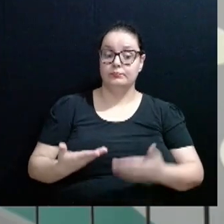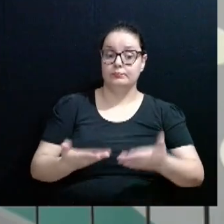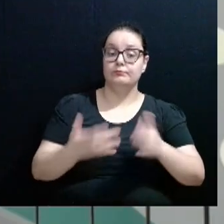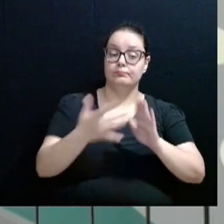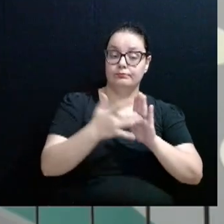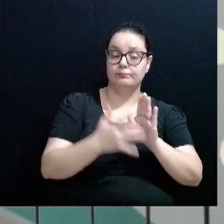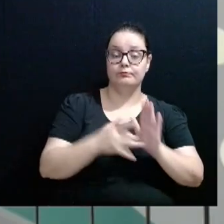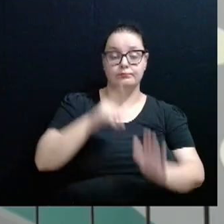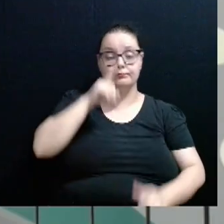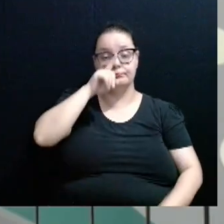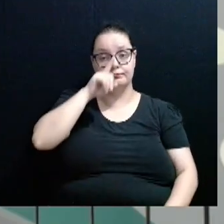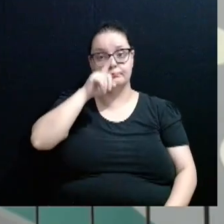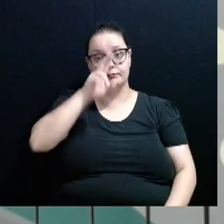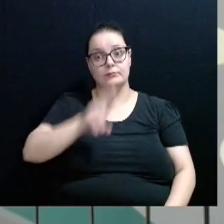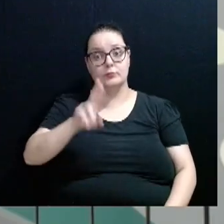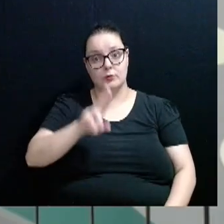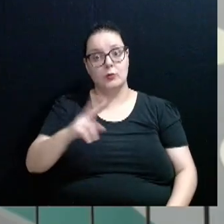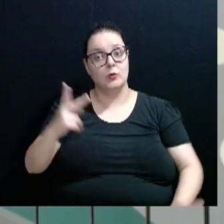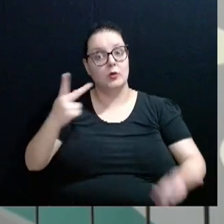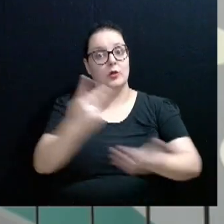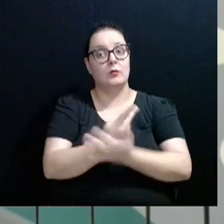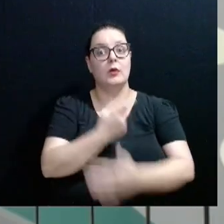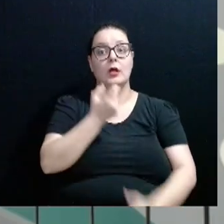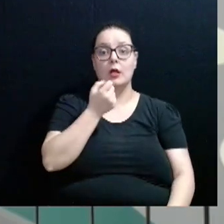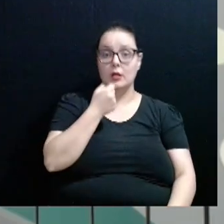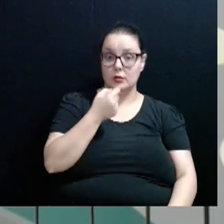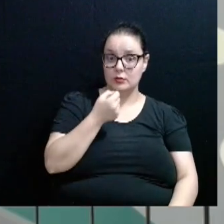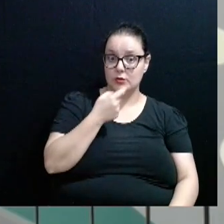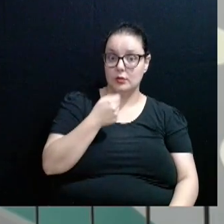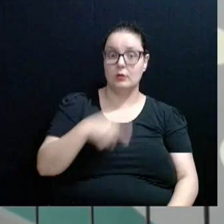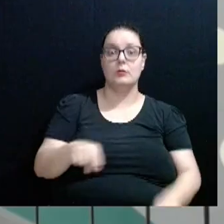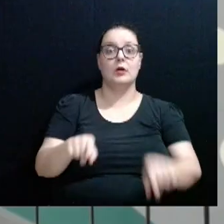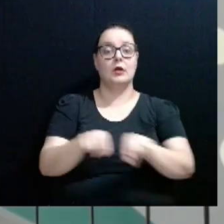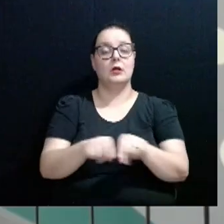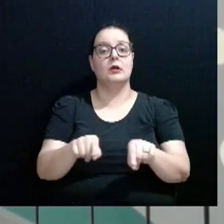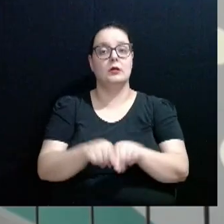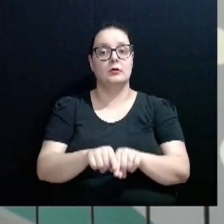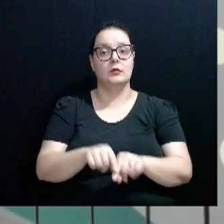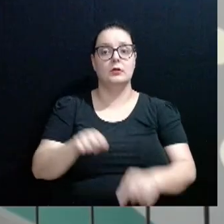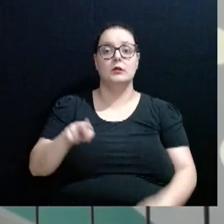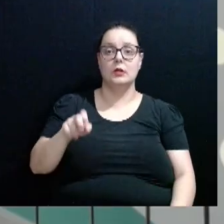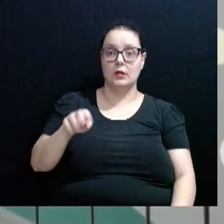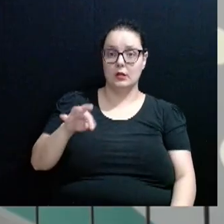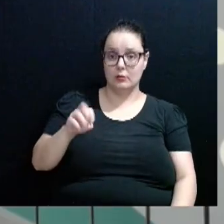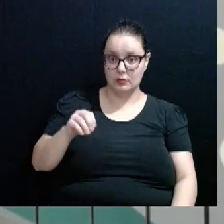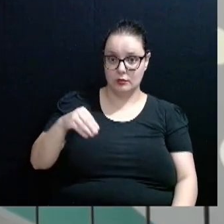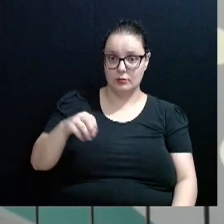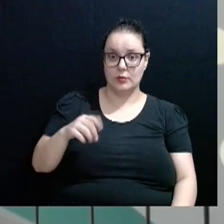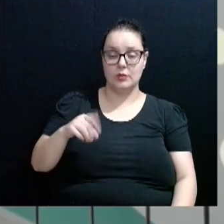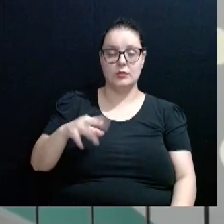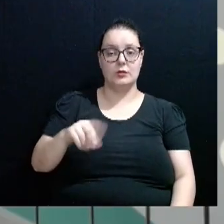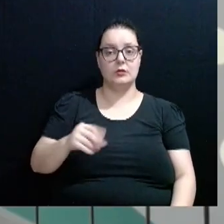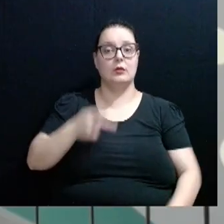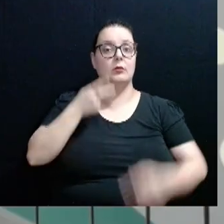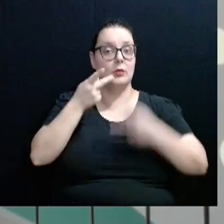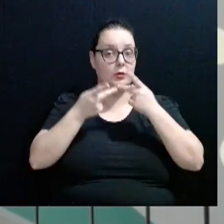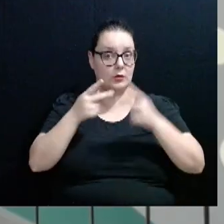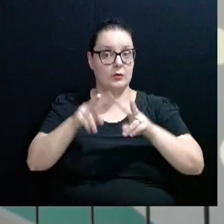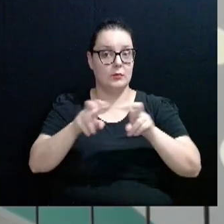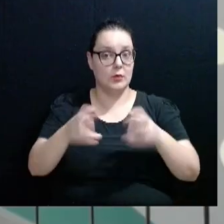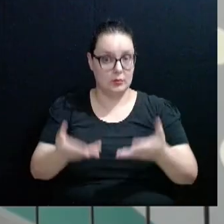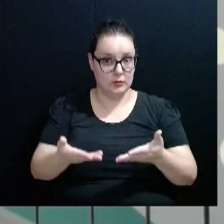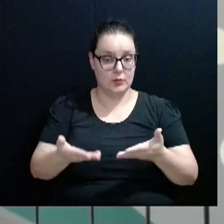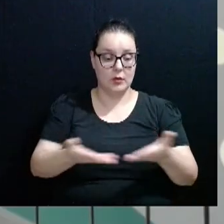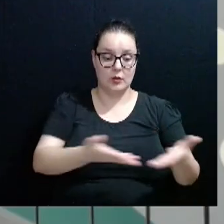uso incorreto de remédios e também da automedicação. Para falarmos sobre esse assunto, convidamos a